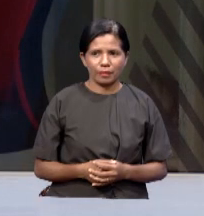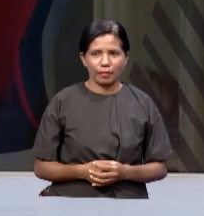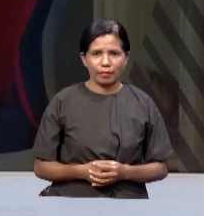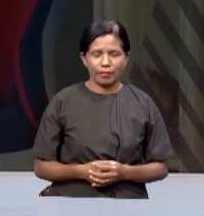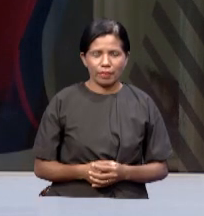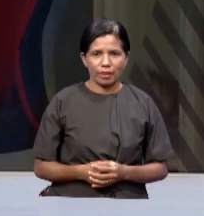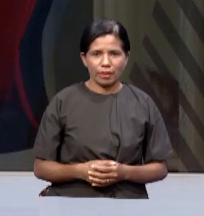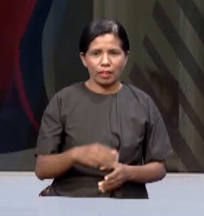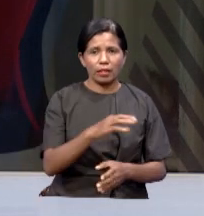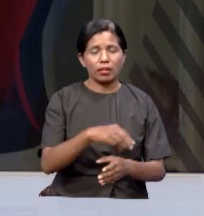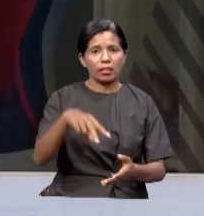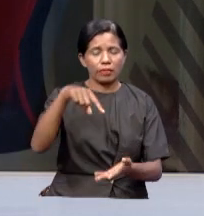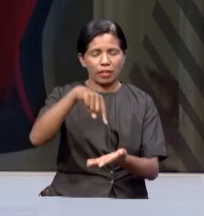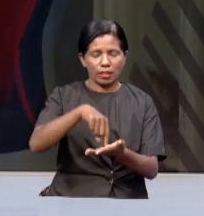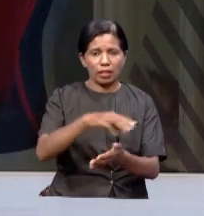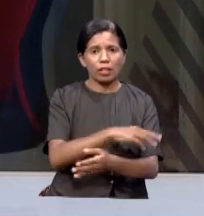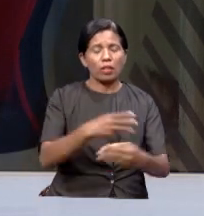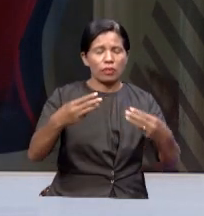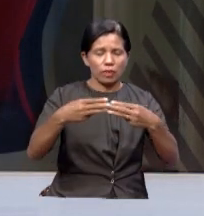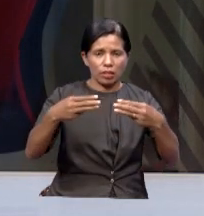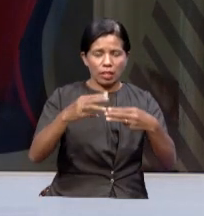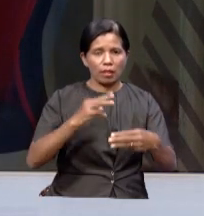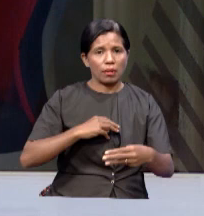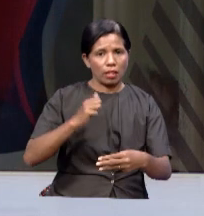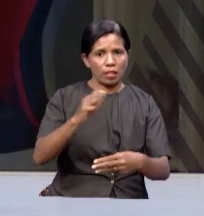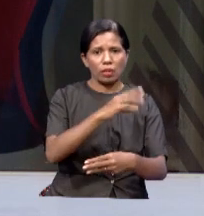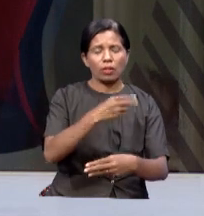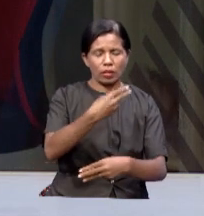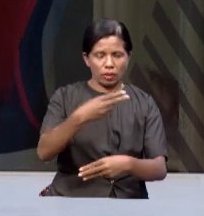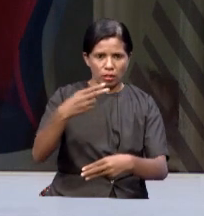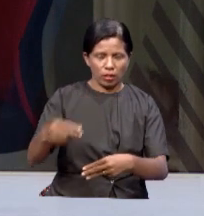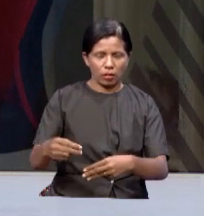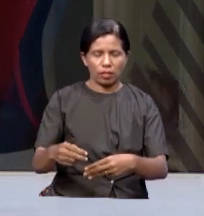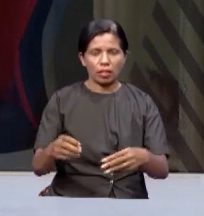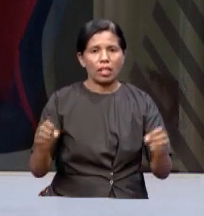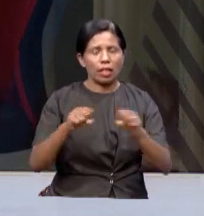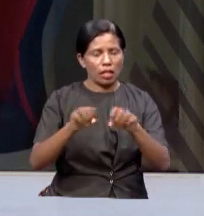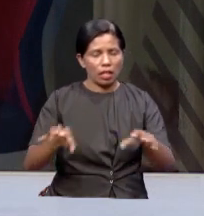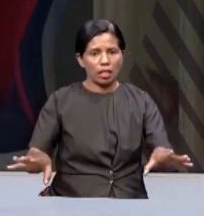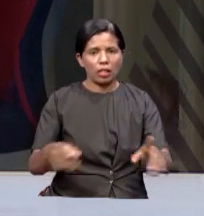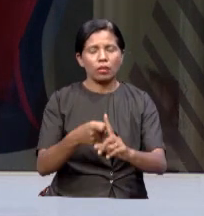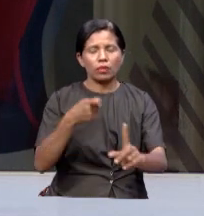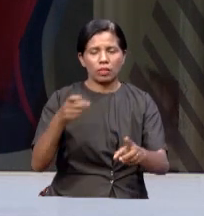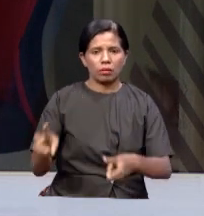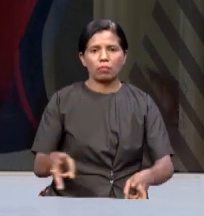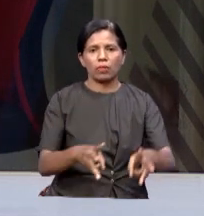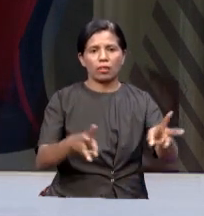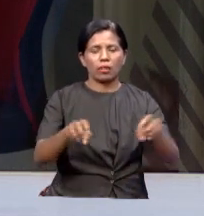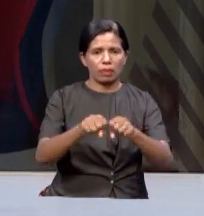Demarkasang entre fronteira badut meang Maliana ho Indonesia hahulakung impak tu husi mota sobu.